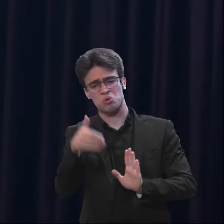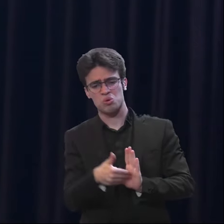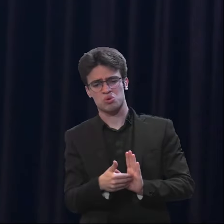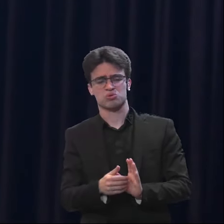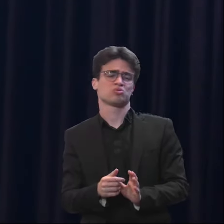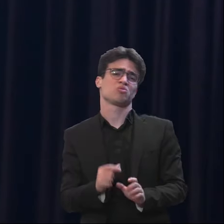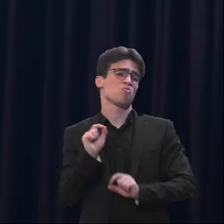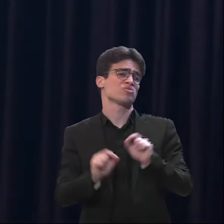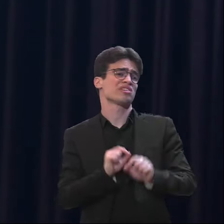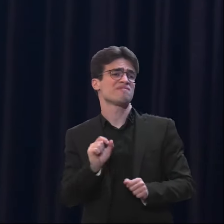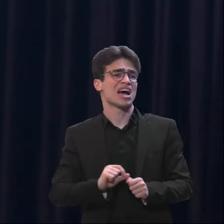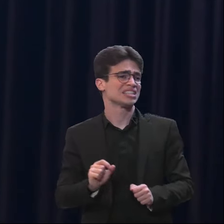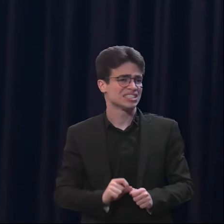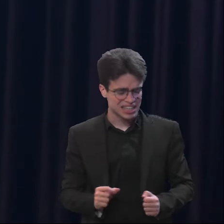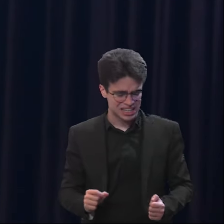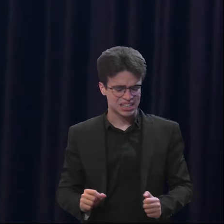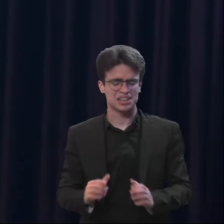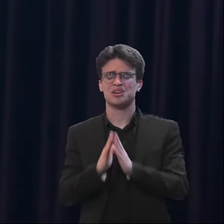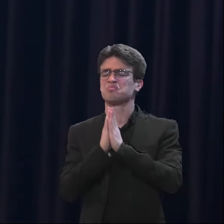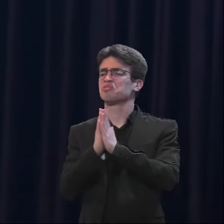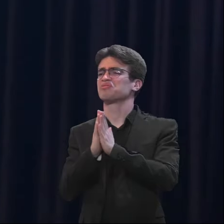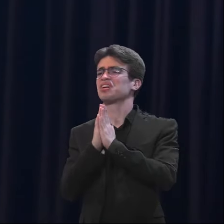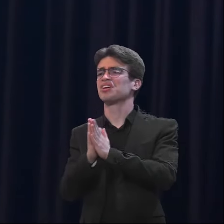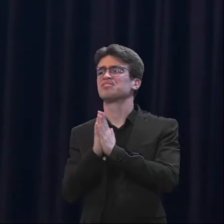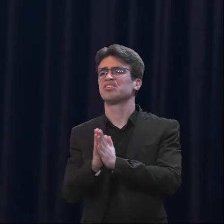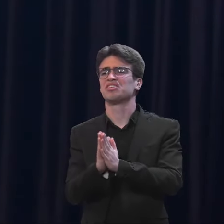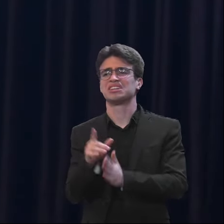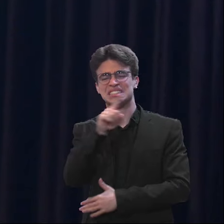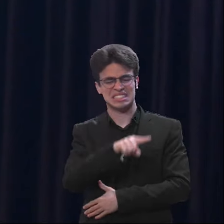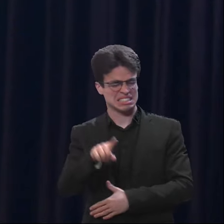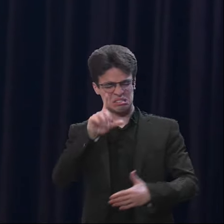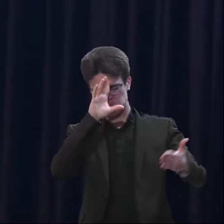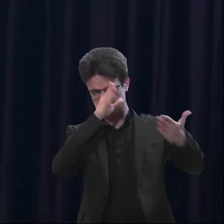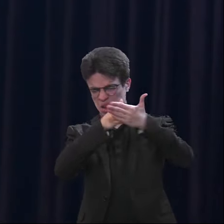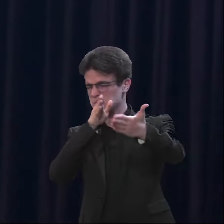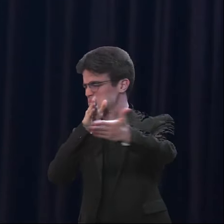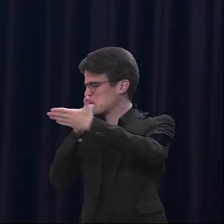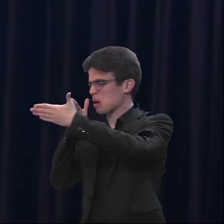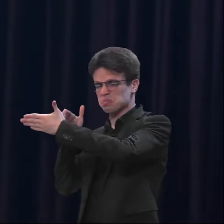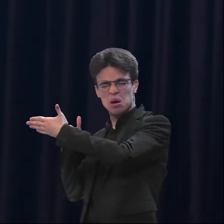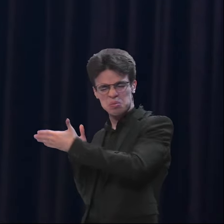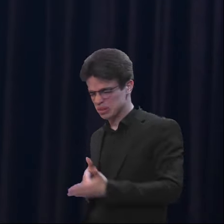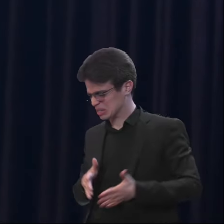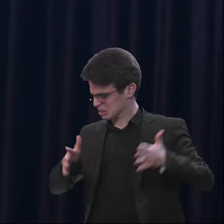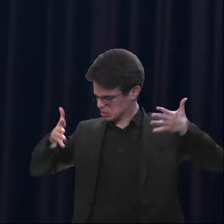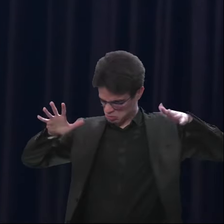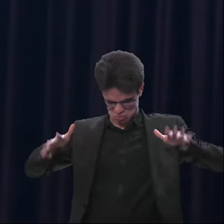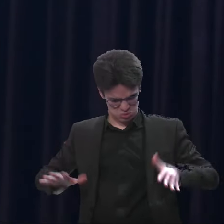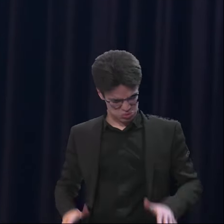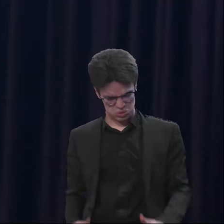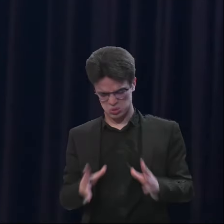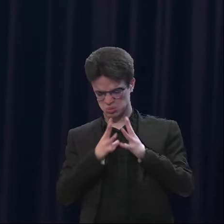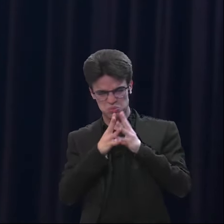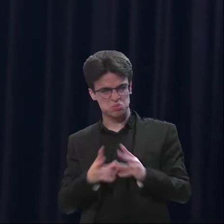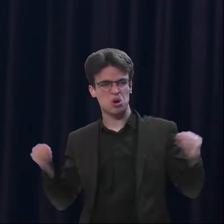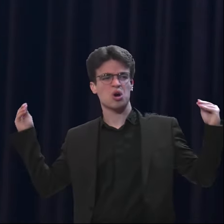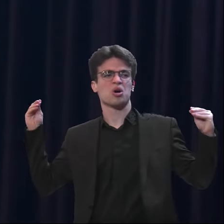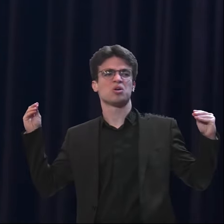fazer. E que muralhas caiam por terra diante dos olhos dos